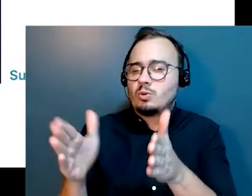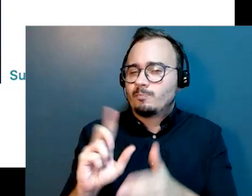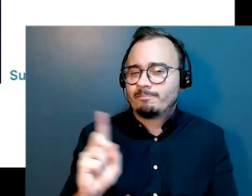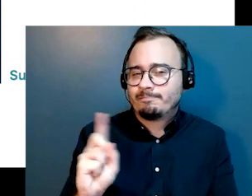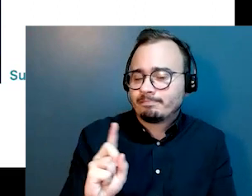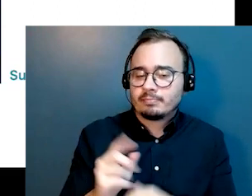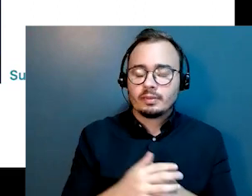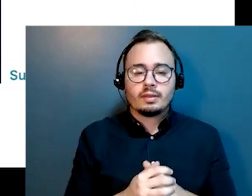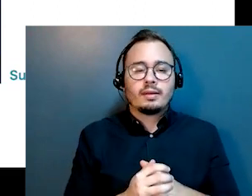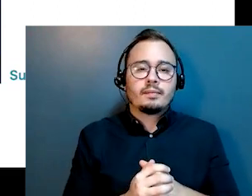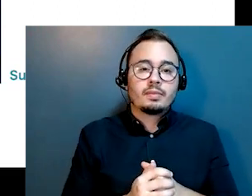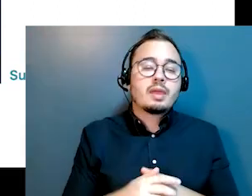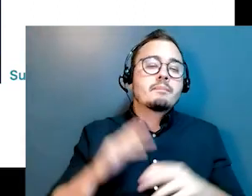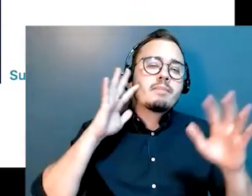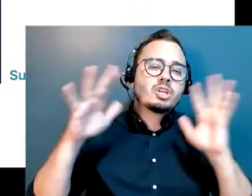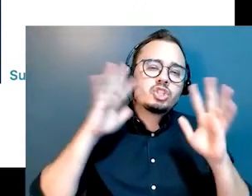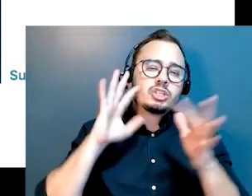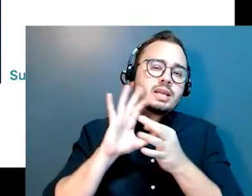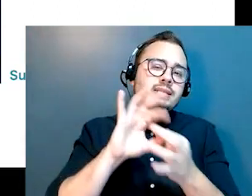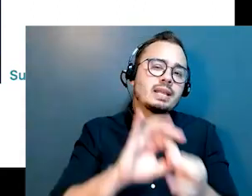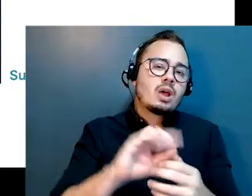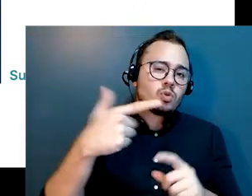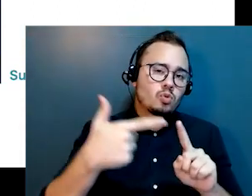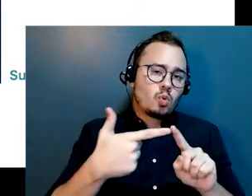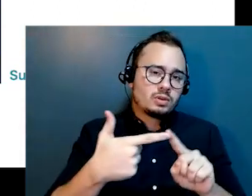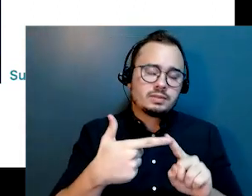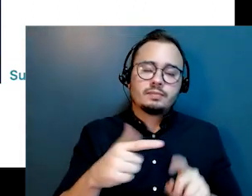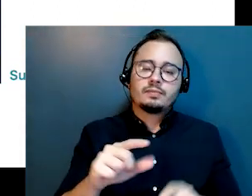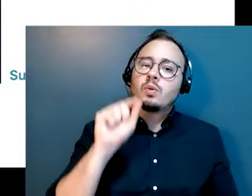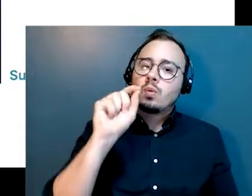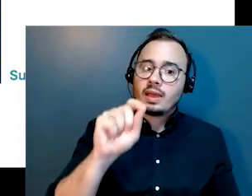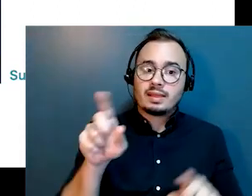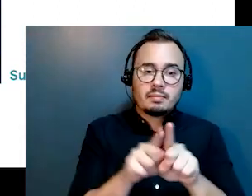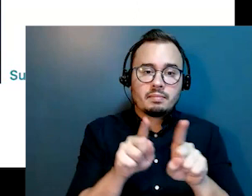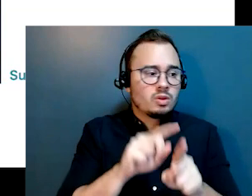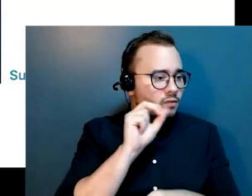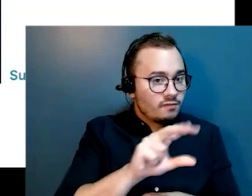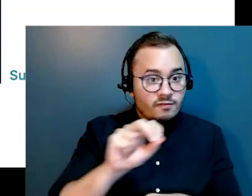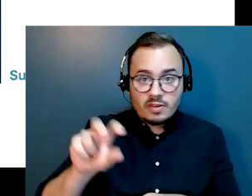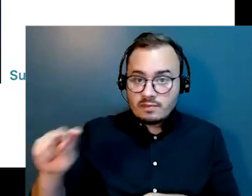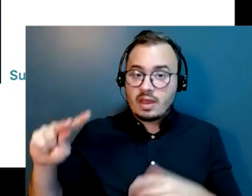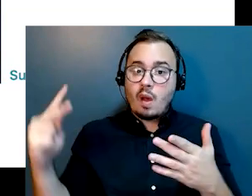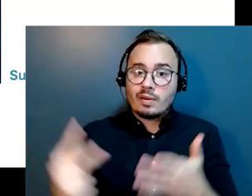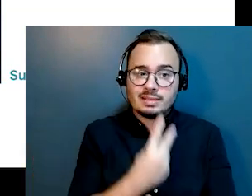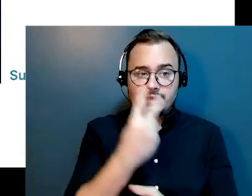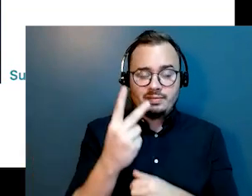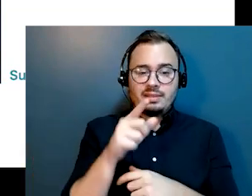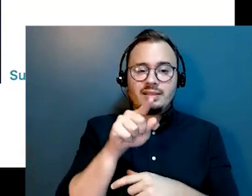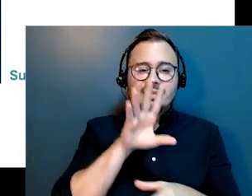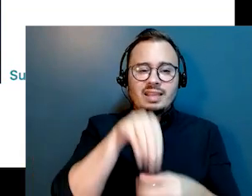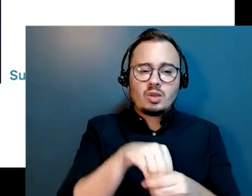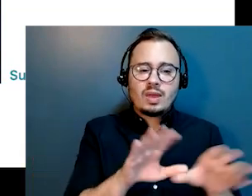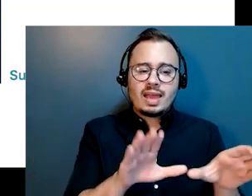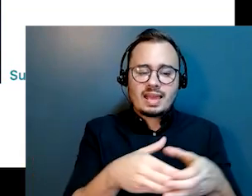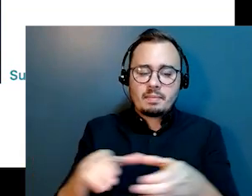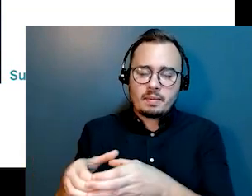Agora, num cenário 2, o que também eu vi ser feito nessas equipes? Digamos que o back-end